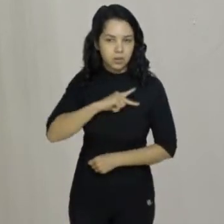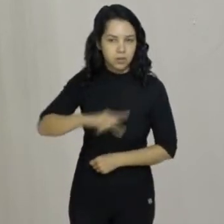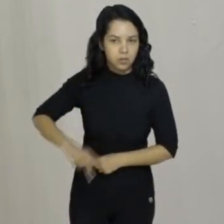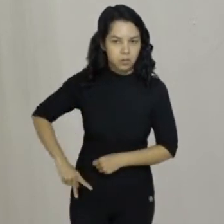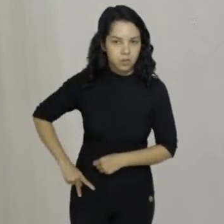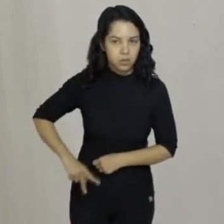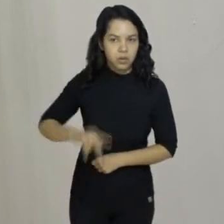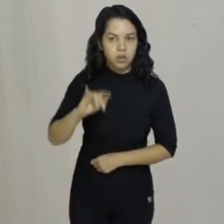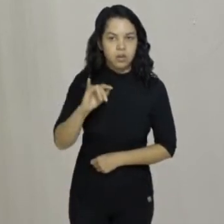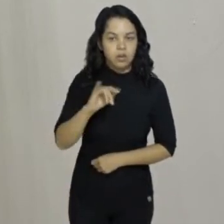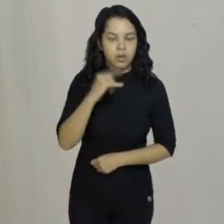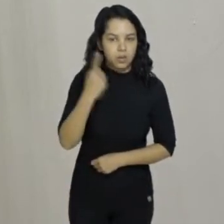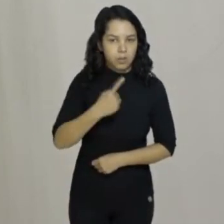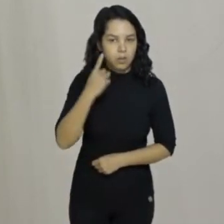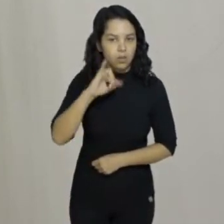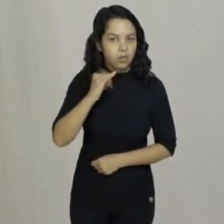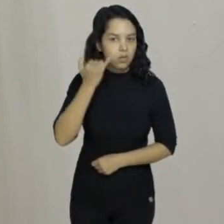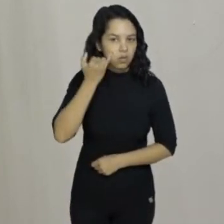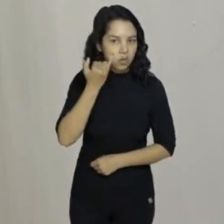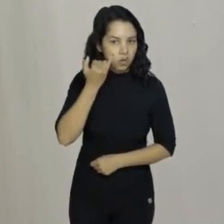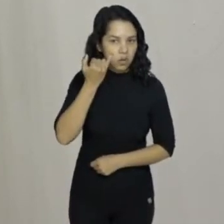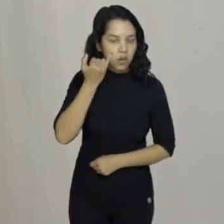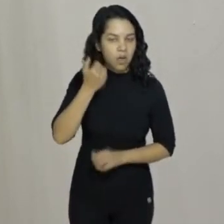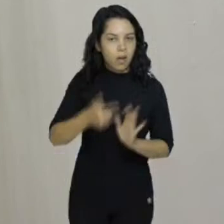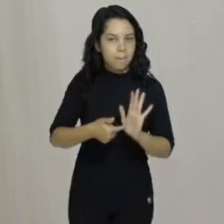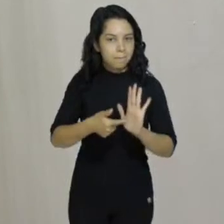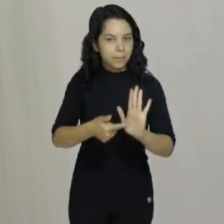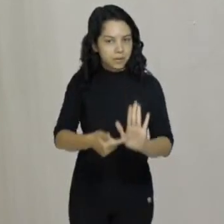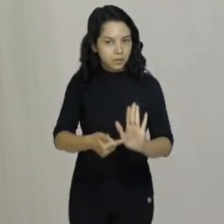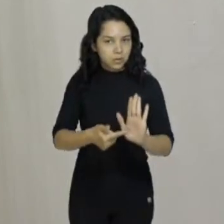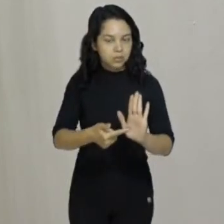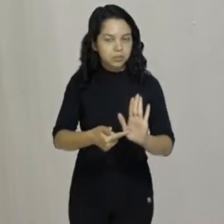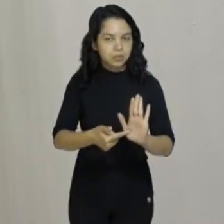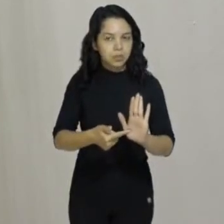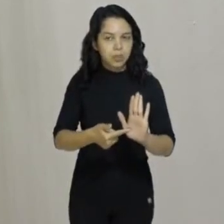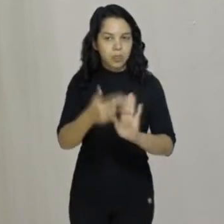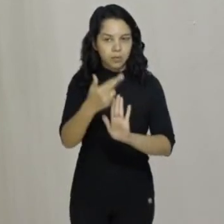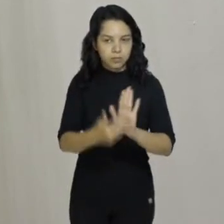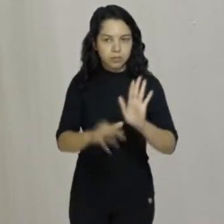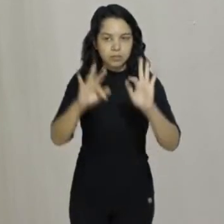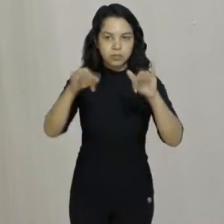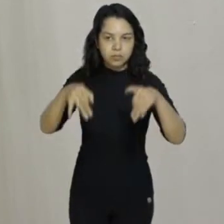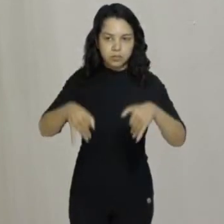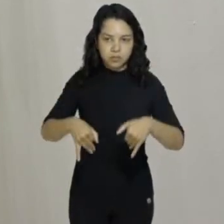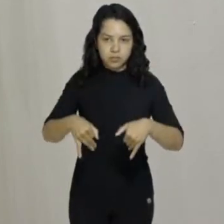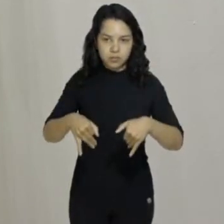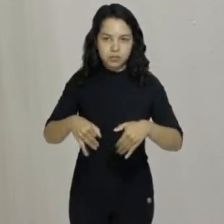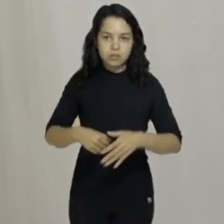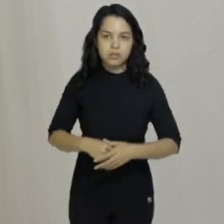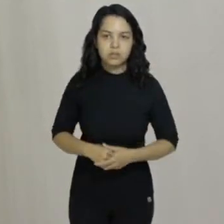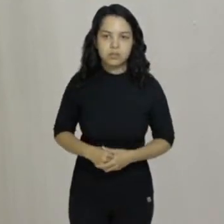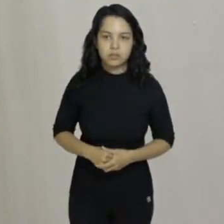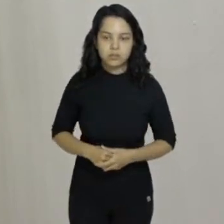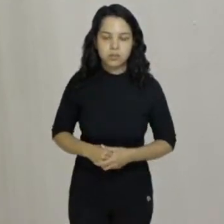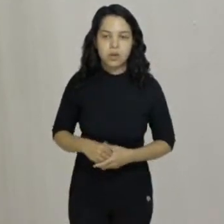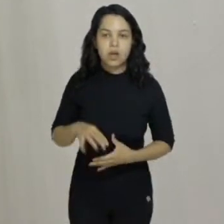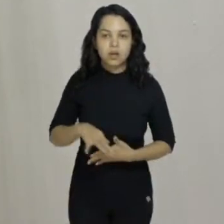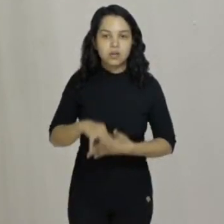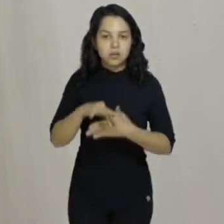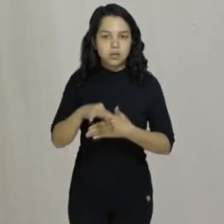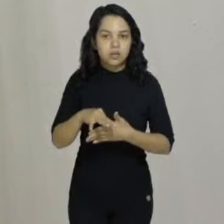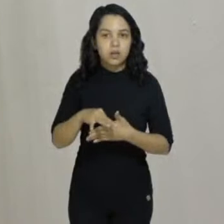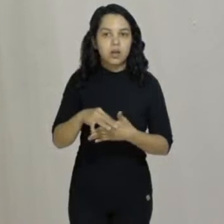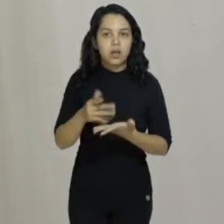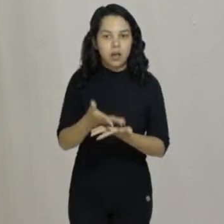Deputado Jessé Lopes e nos apresentou esse relatório final que está à disposição das demais